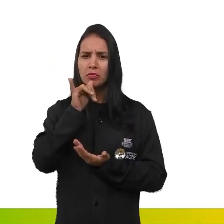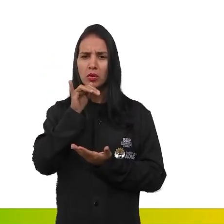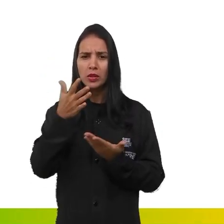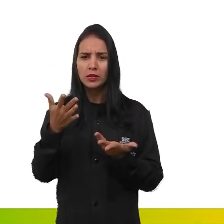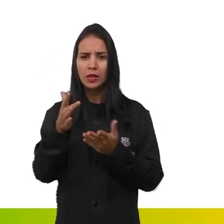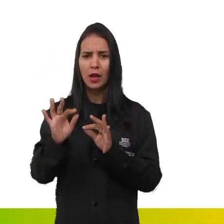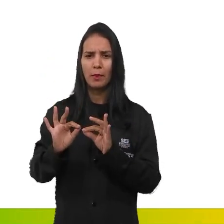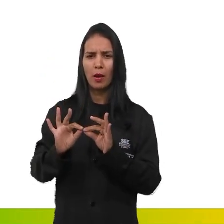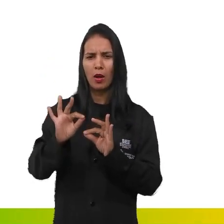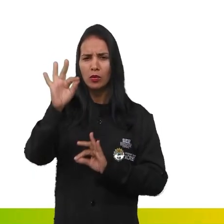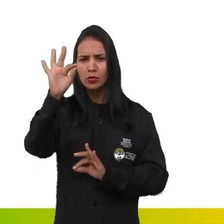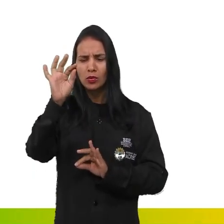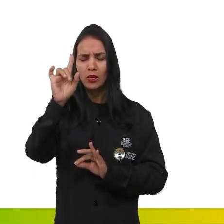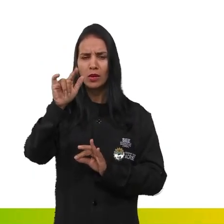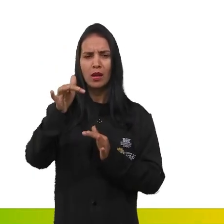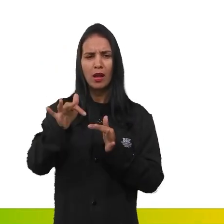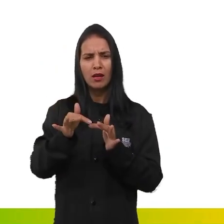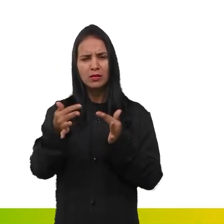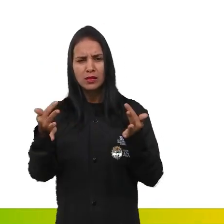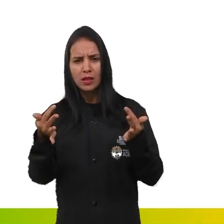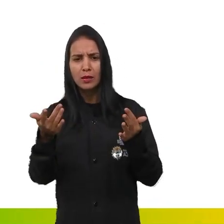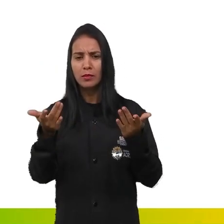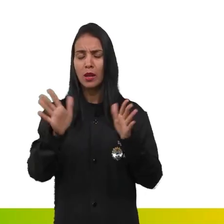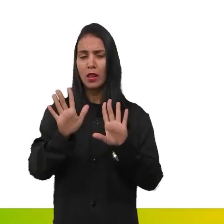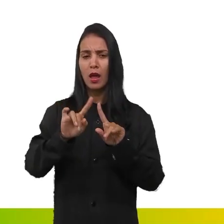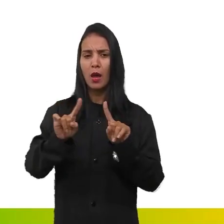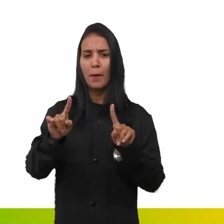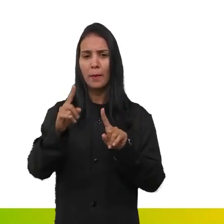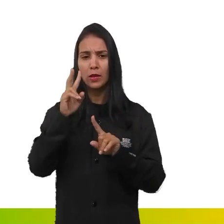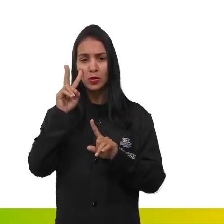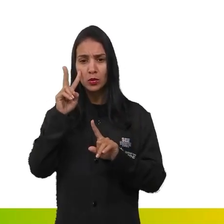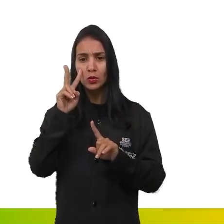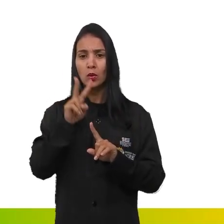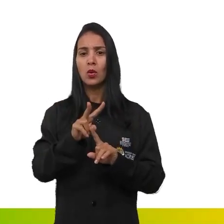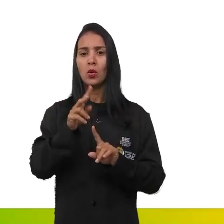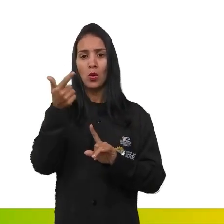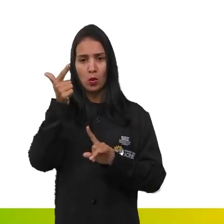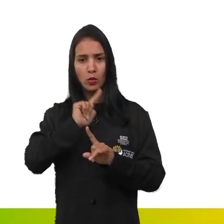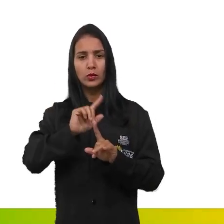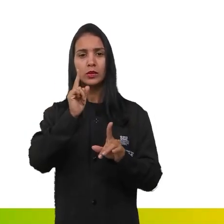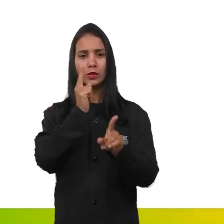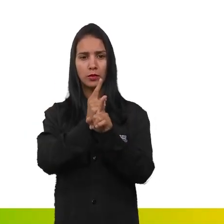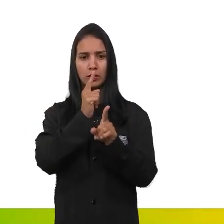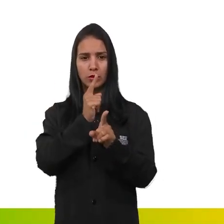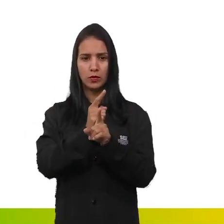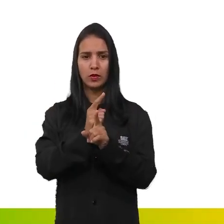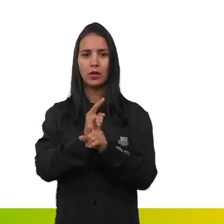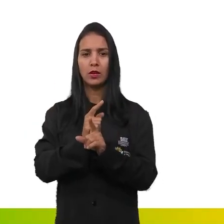tão simples de imaginar a altura, mas alguma coisa aqui, tá? Aqui, digamos que seja um outro H' aqui.